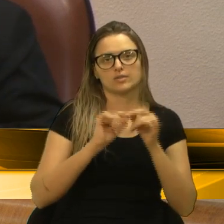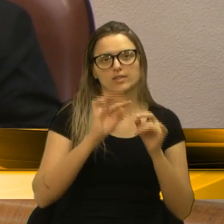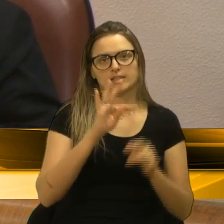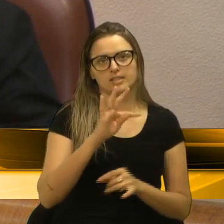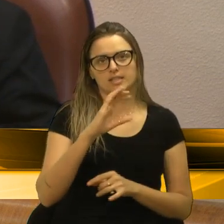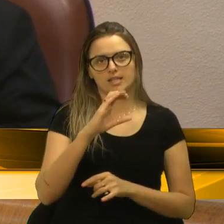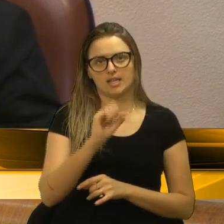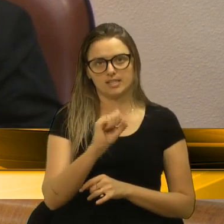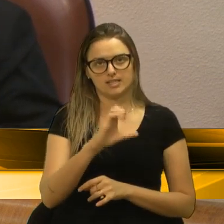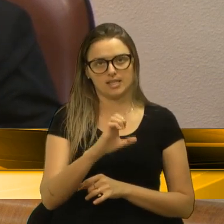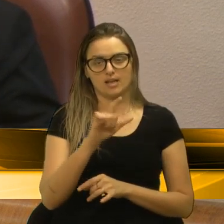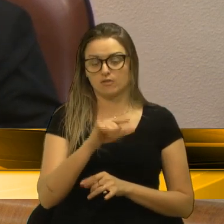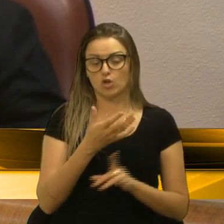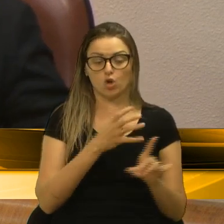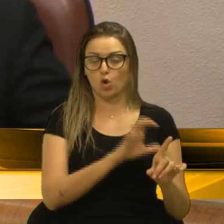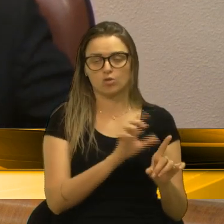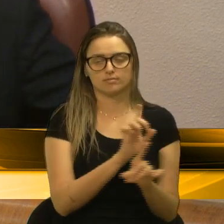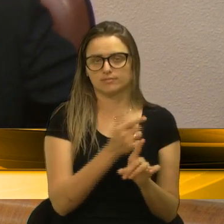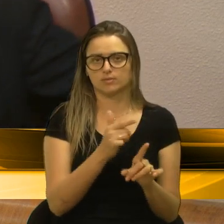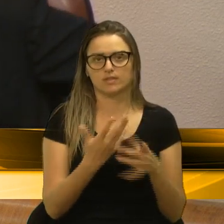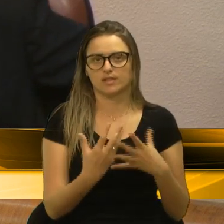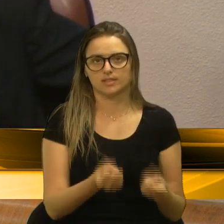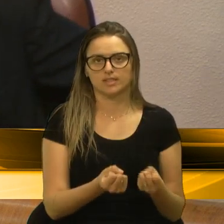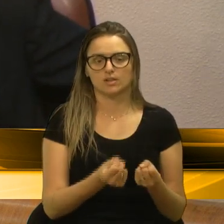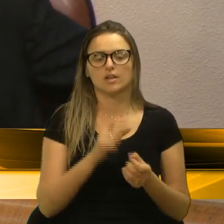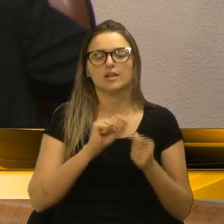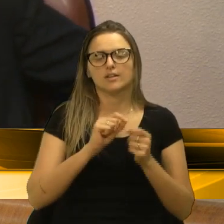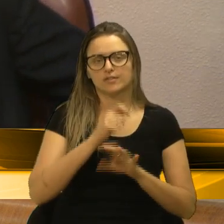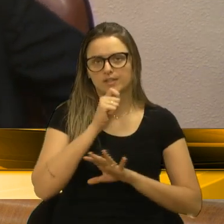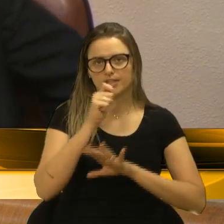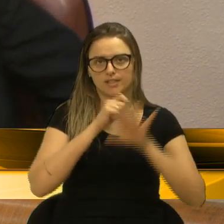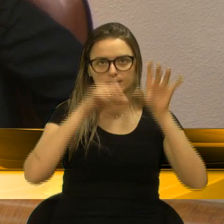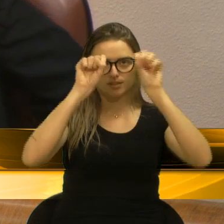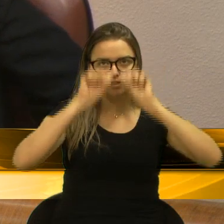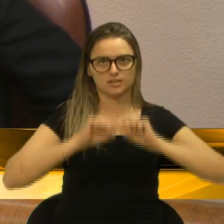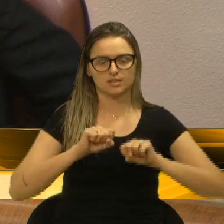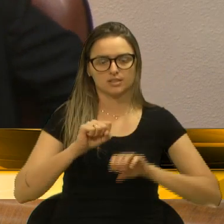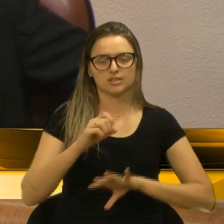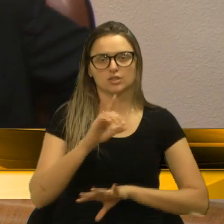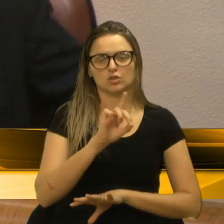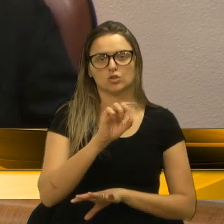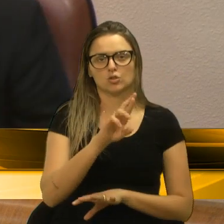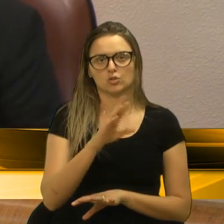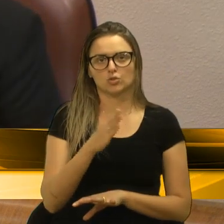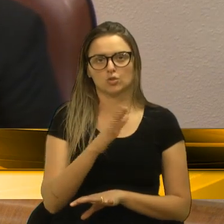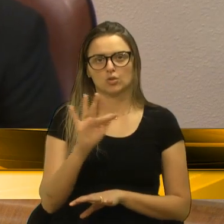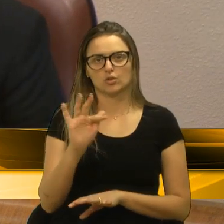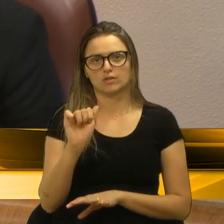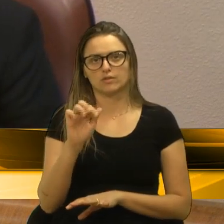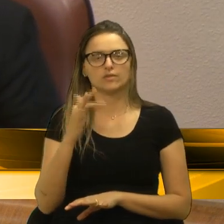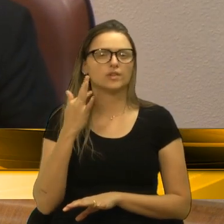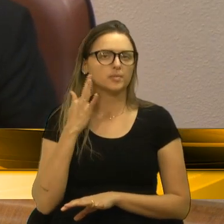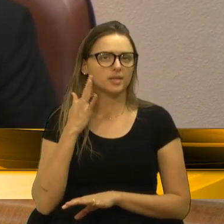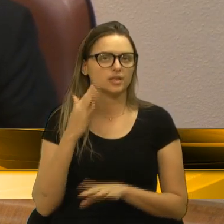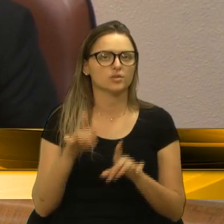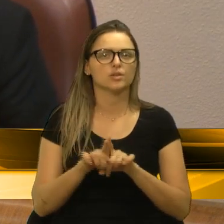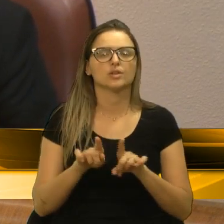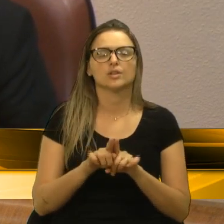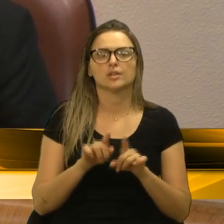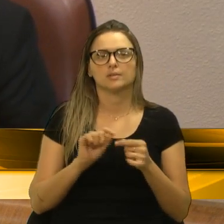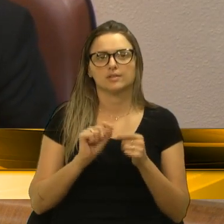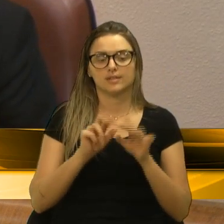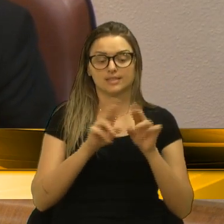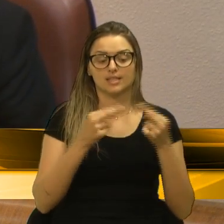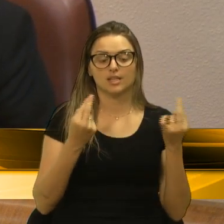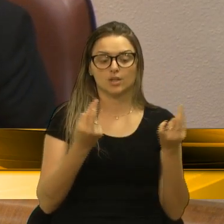2 de 2019, foi colhido o depoimento do senhor Procurador da República, doutor Fabiano de Moraes, o qual relatou ter feito a reunião